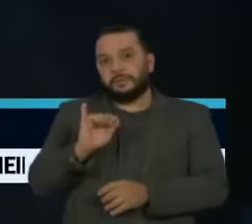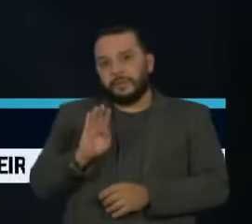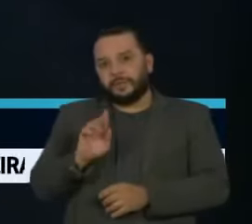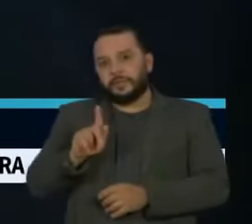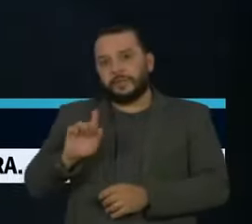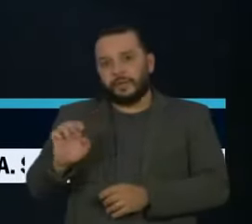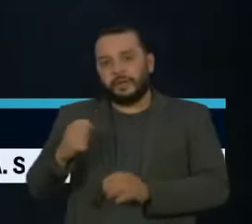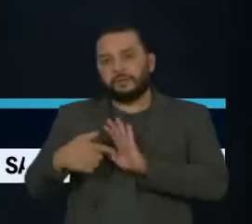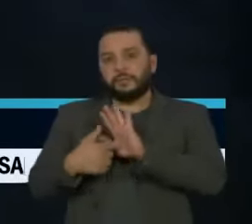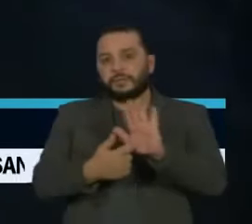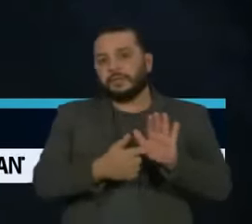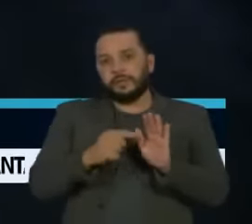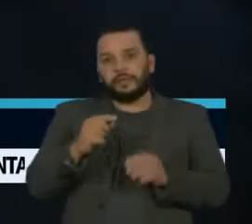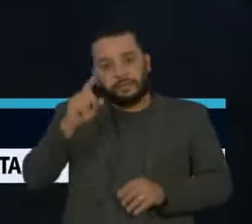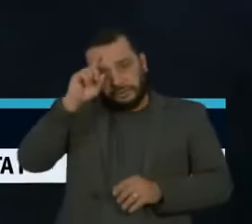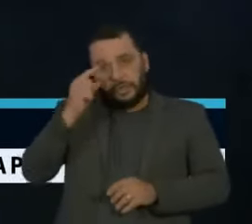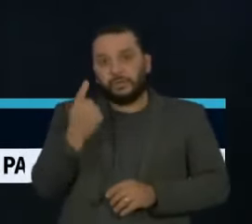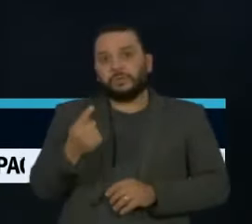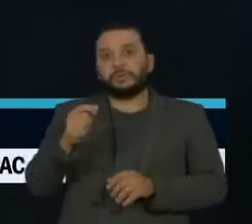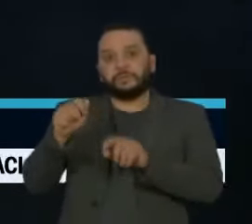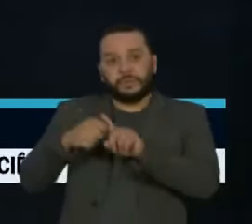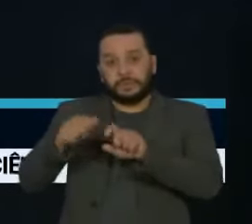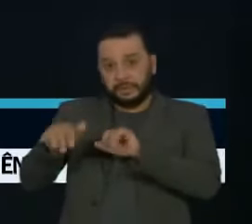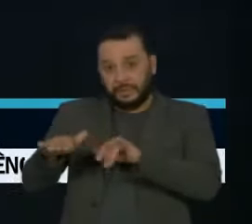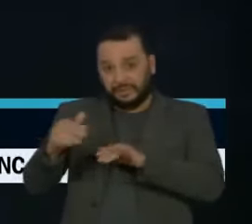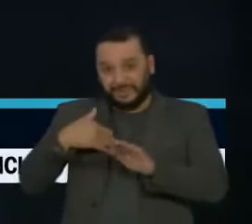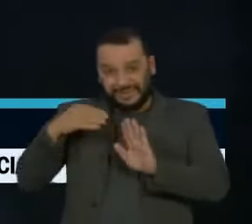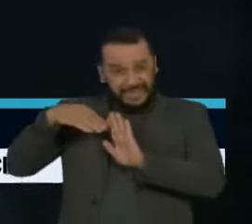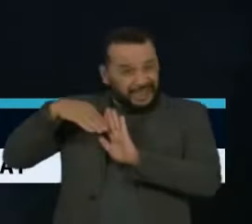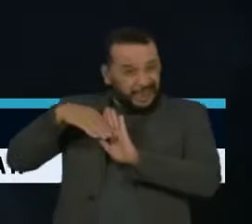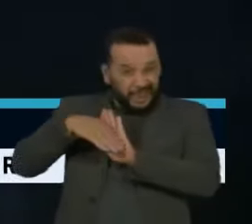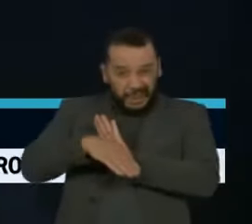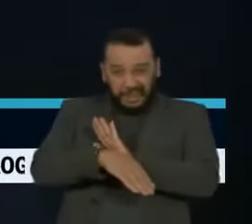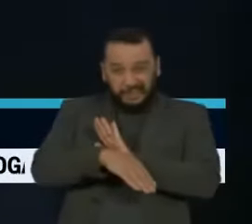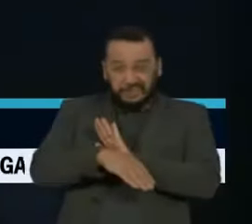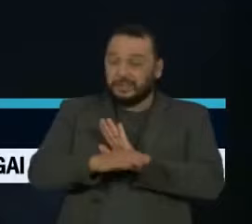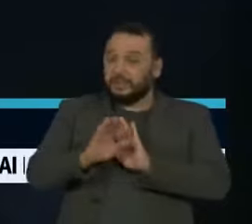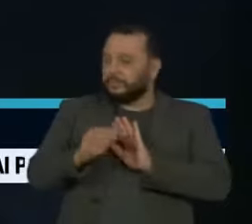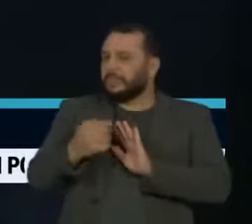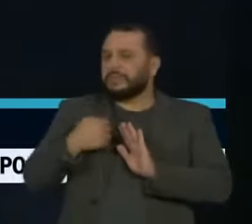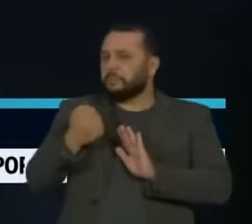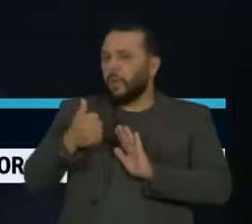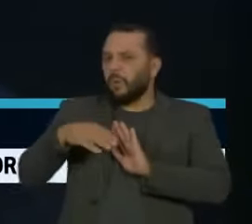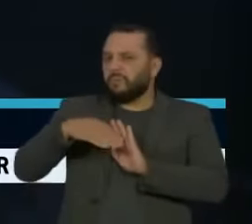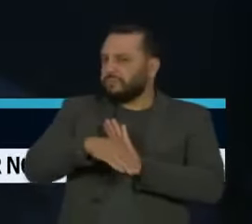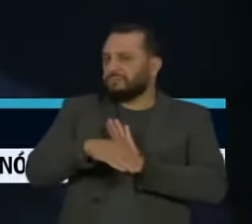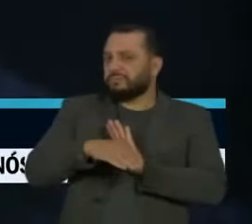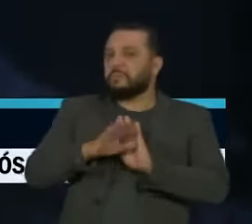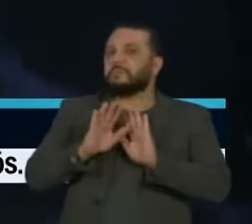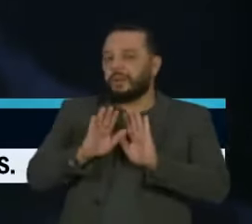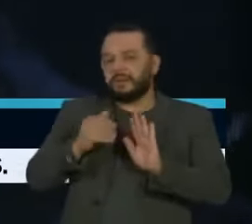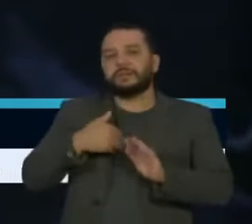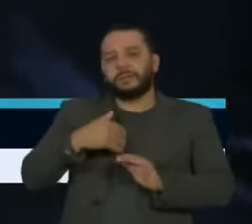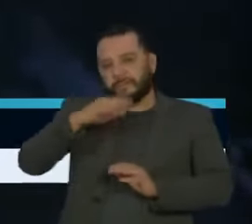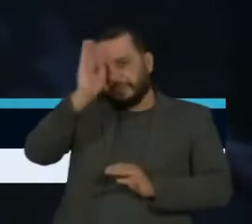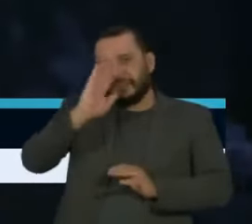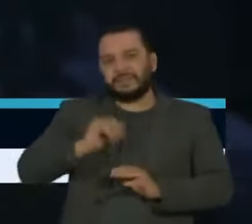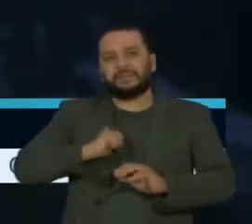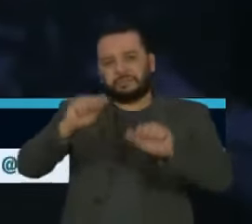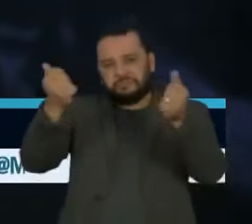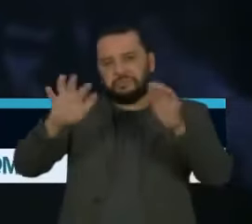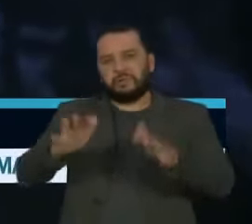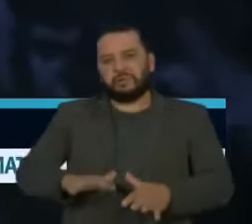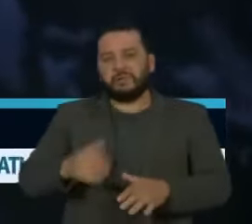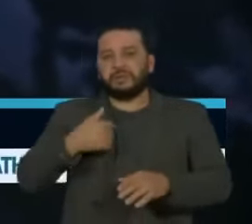de setembro. Se a queda for confirmada, mesmo que numa intensidade menor, o Brasil terá entrado em recessão técnica, marcada